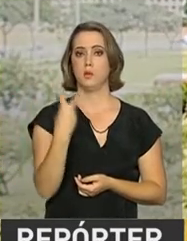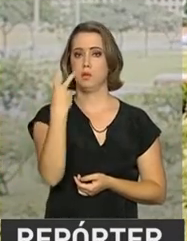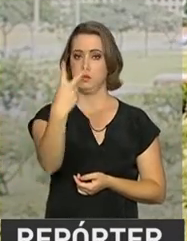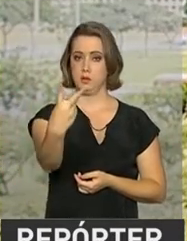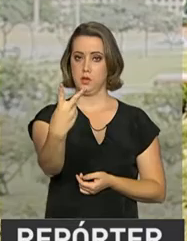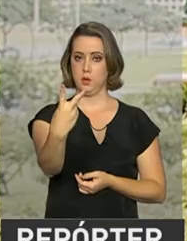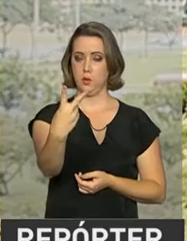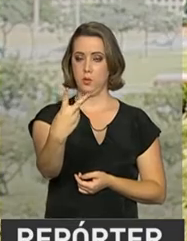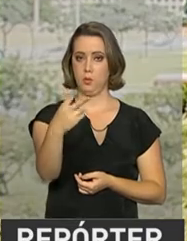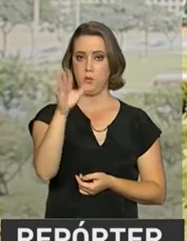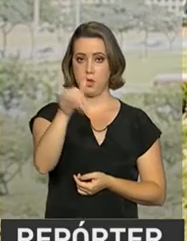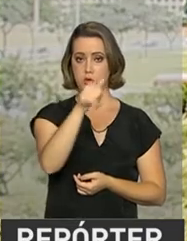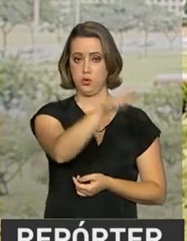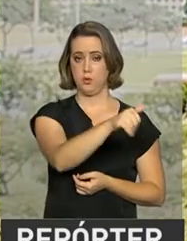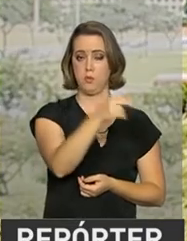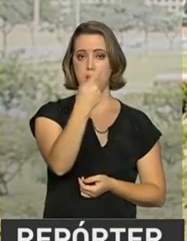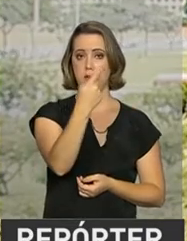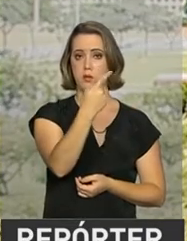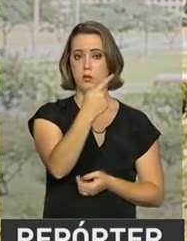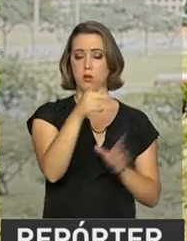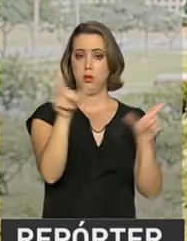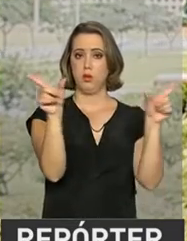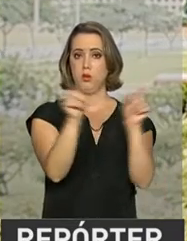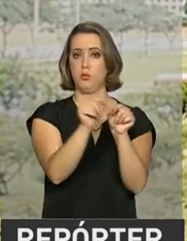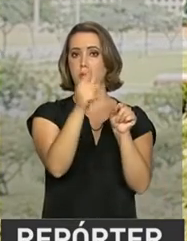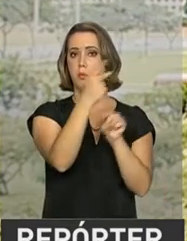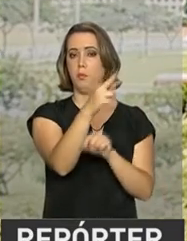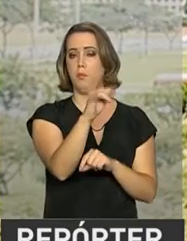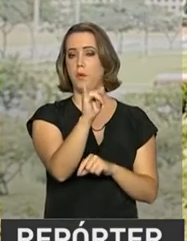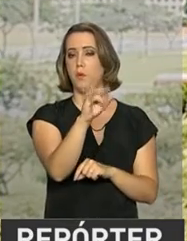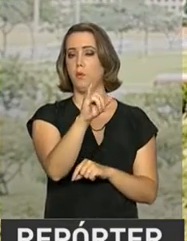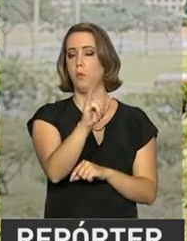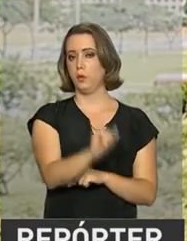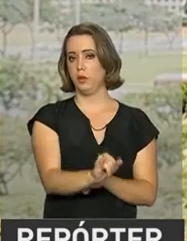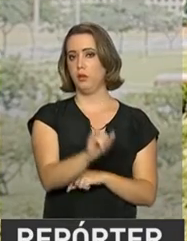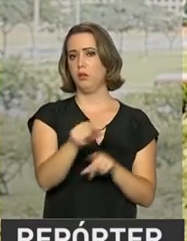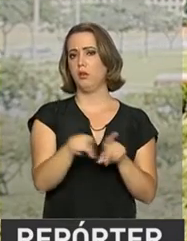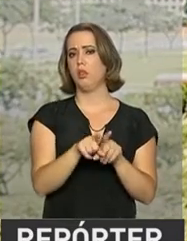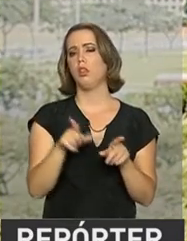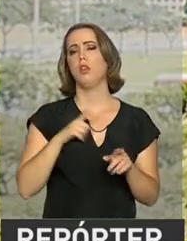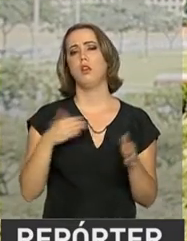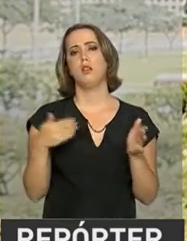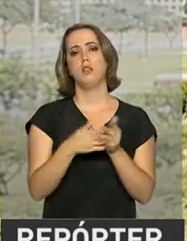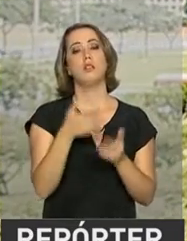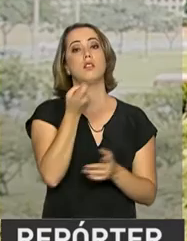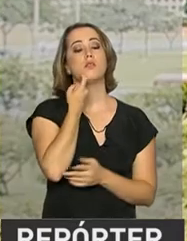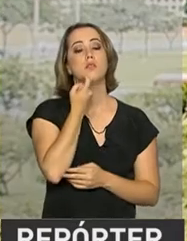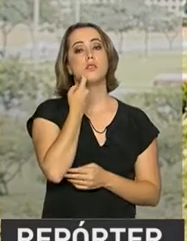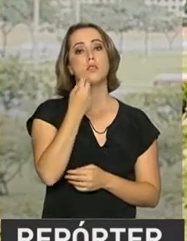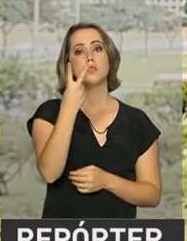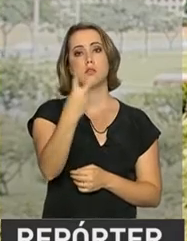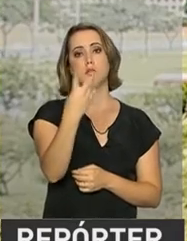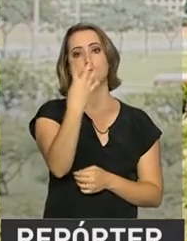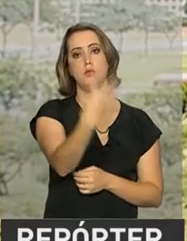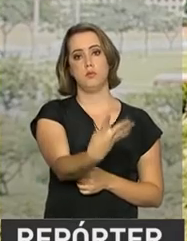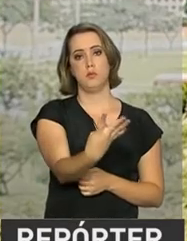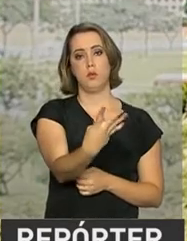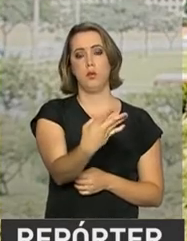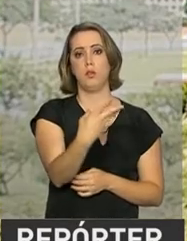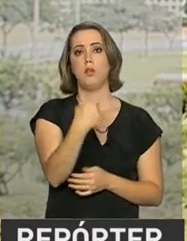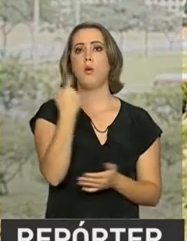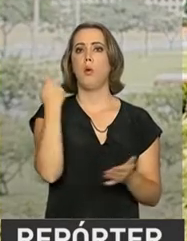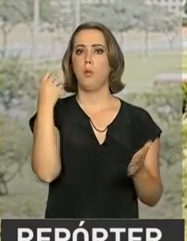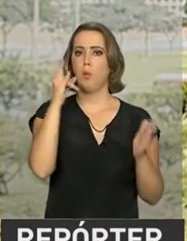do prouni programa universidade para todos os estudantes têm até a sexta feira dia 24 para